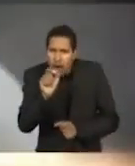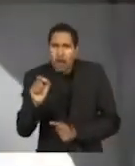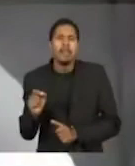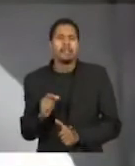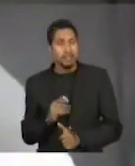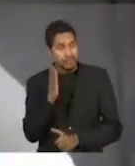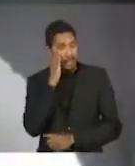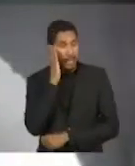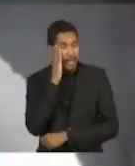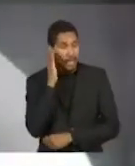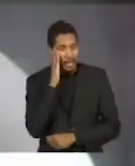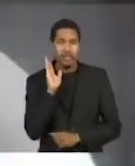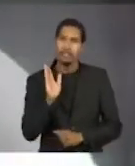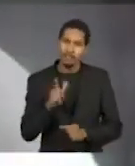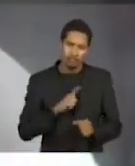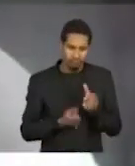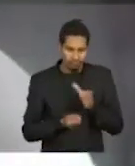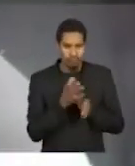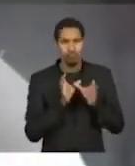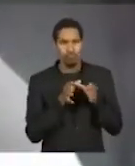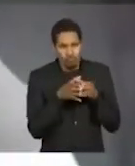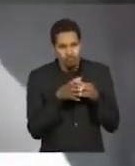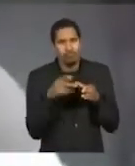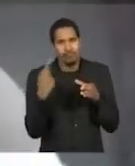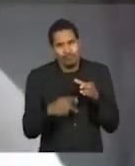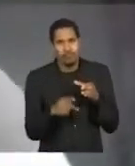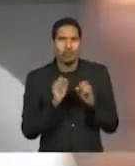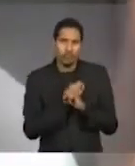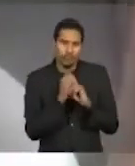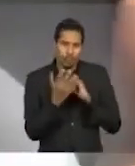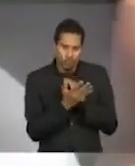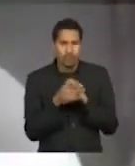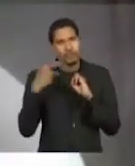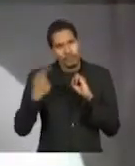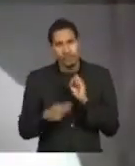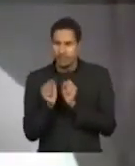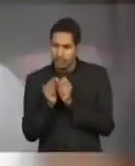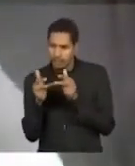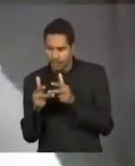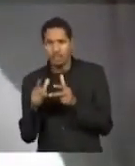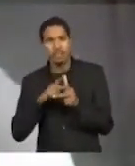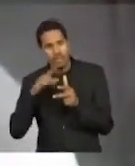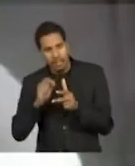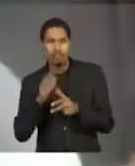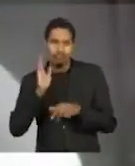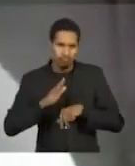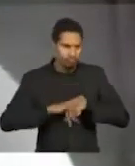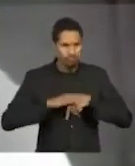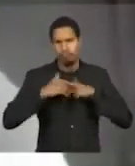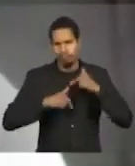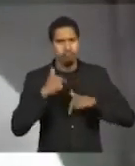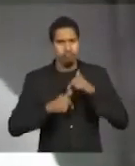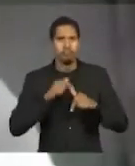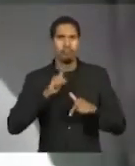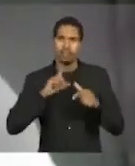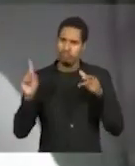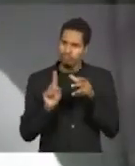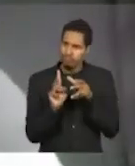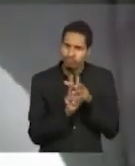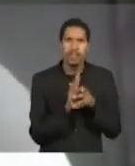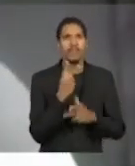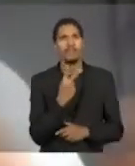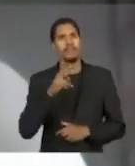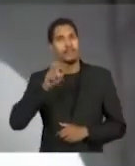Fizemos o comitê de combate ao coronavírus na Câmara, que tem funcionado muito bem, com mais 25 vereadores